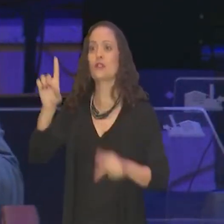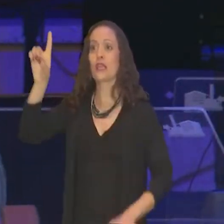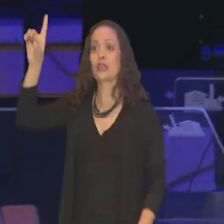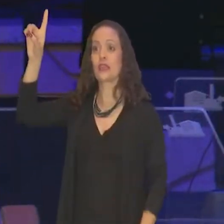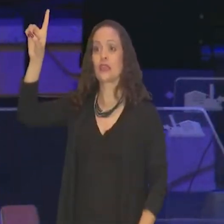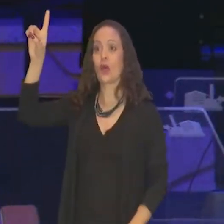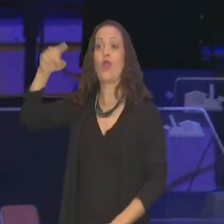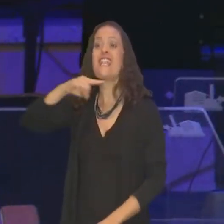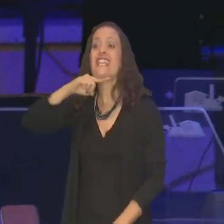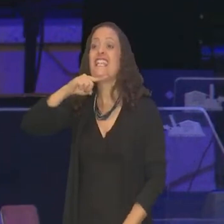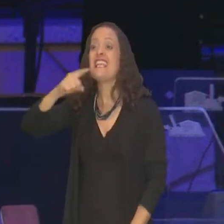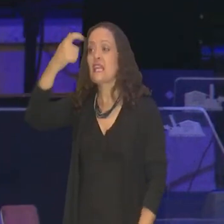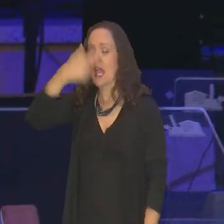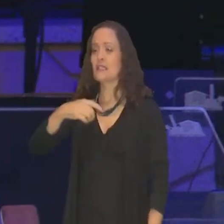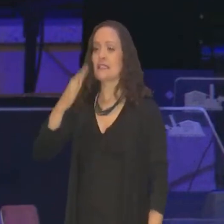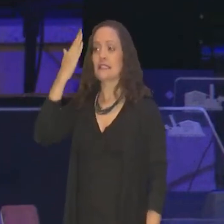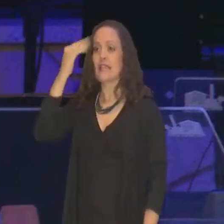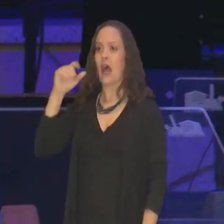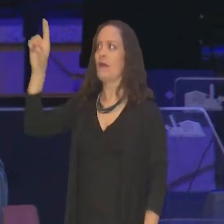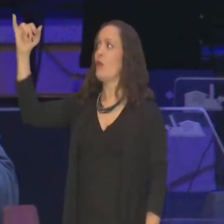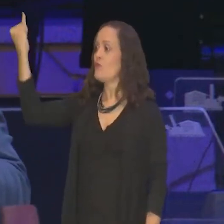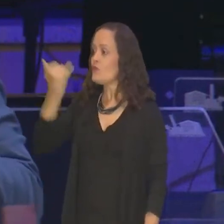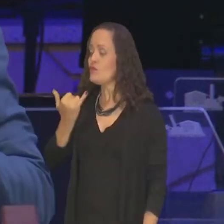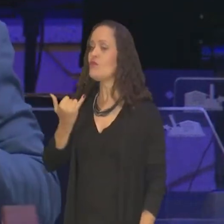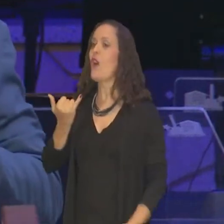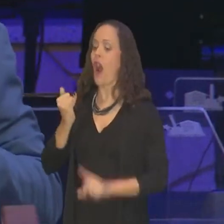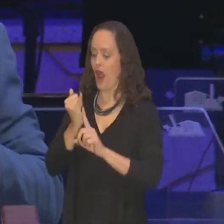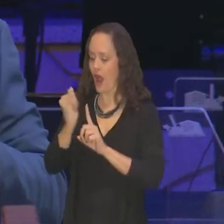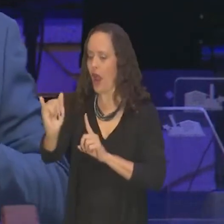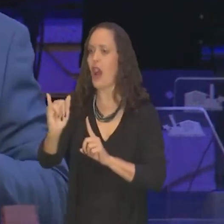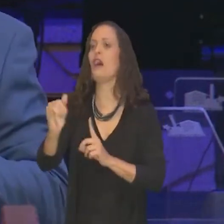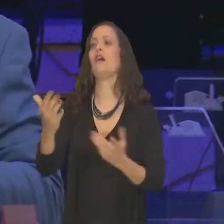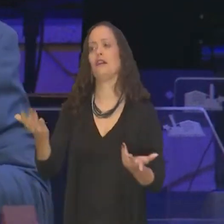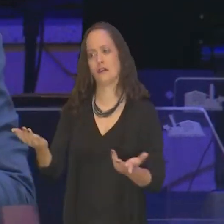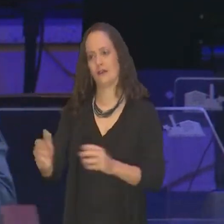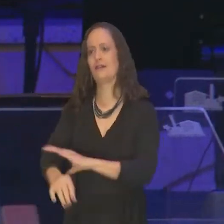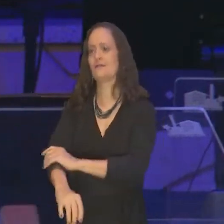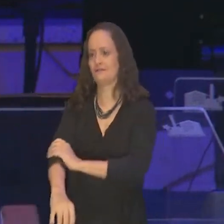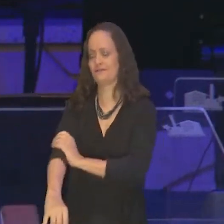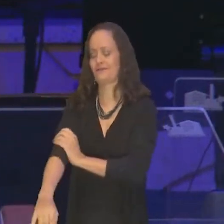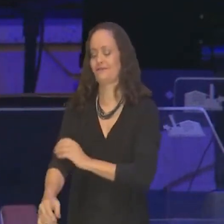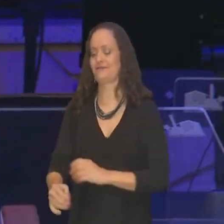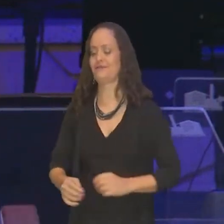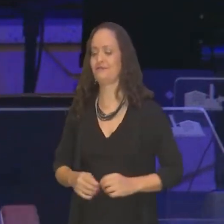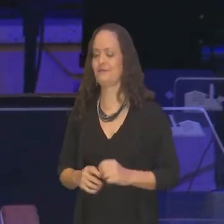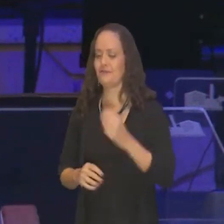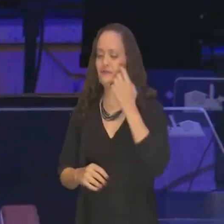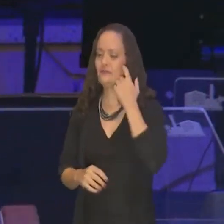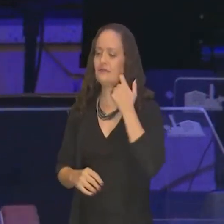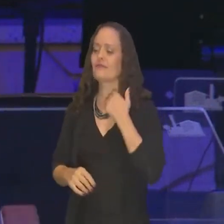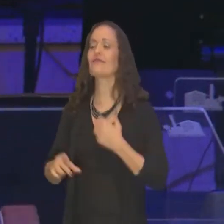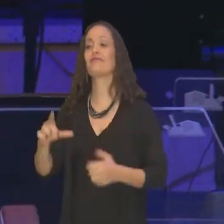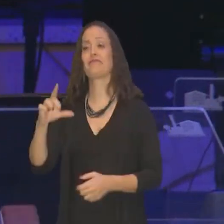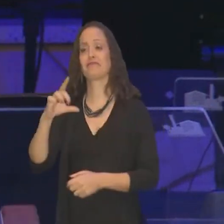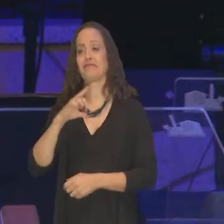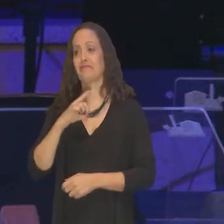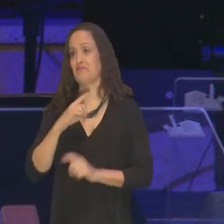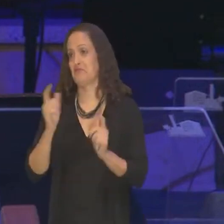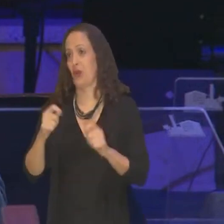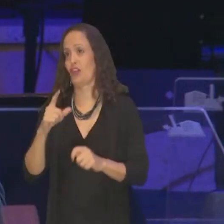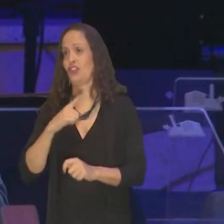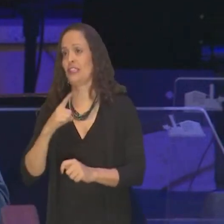há muito jogo emocional, de técnicas psicológicas, para se tentar